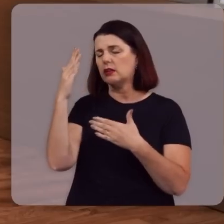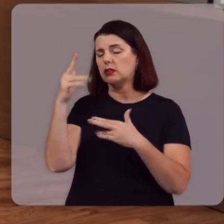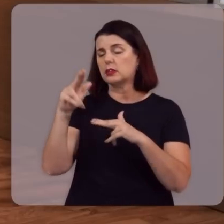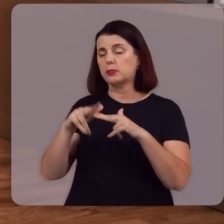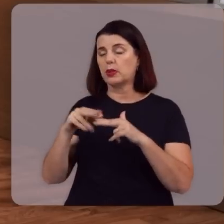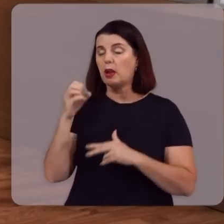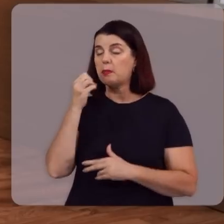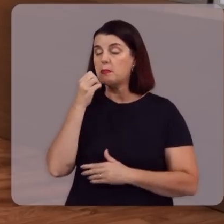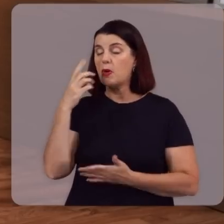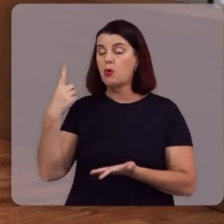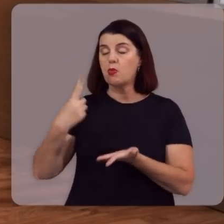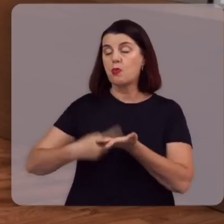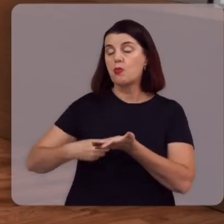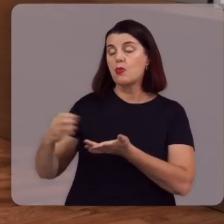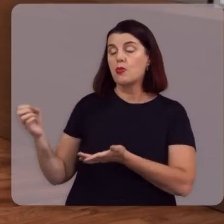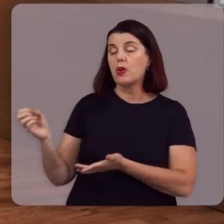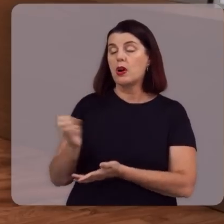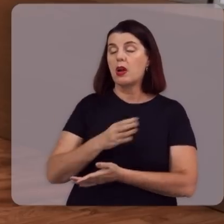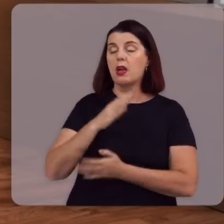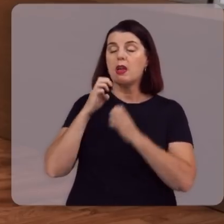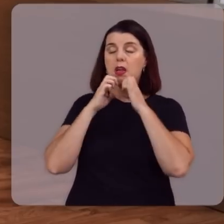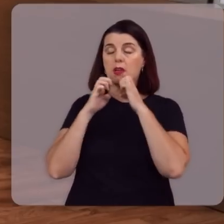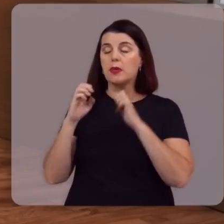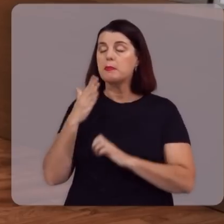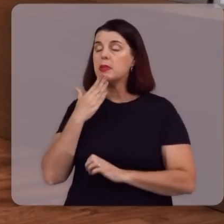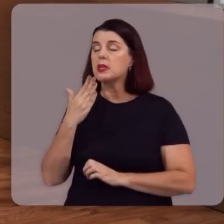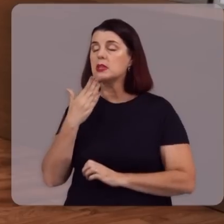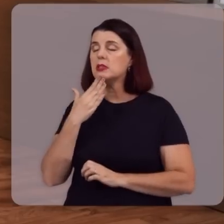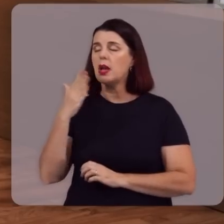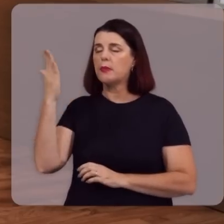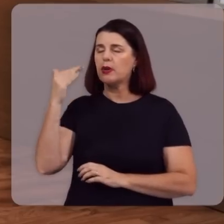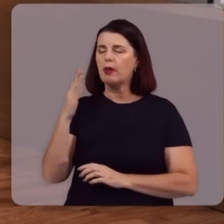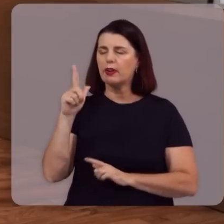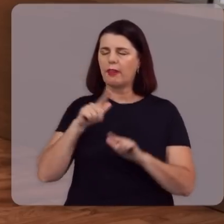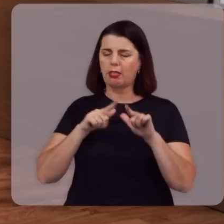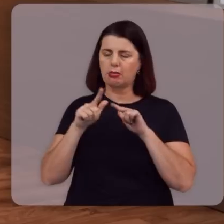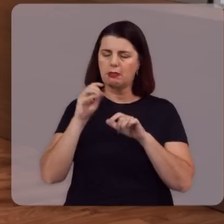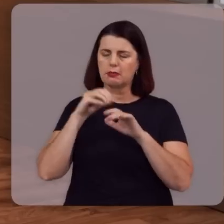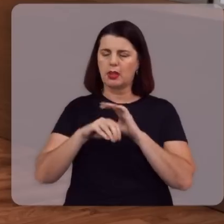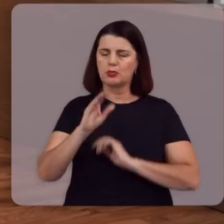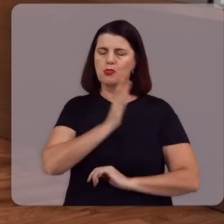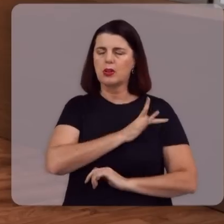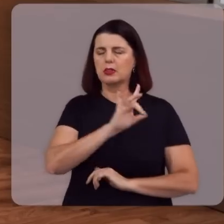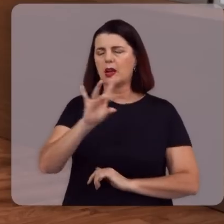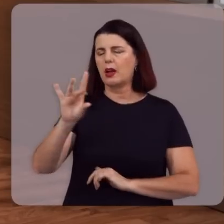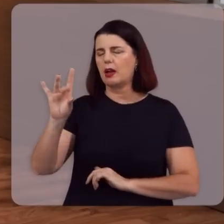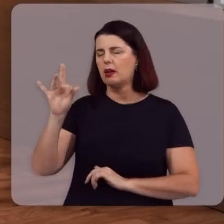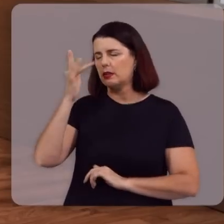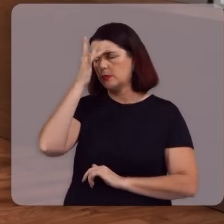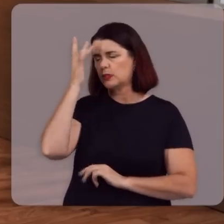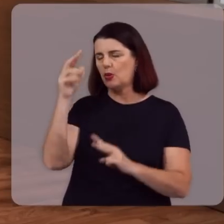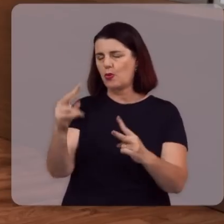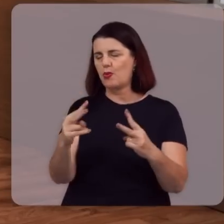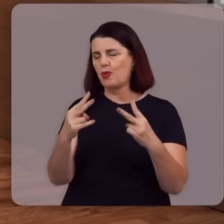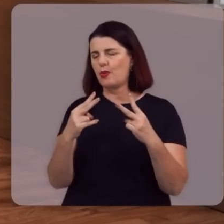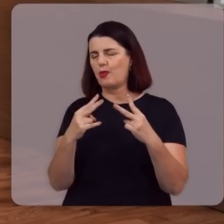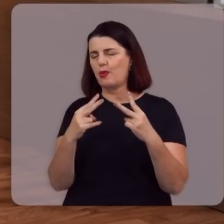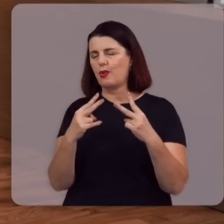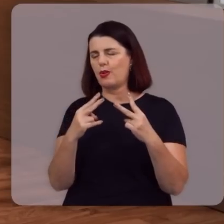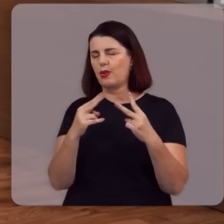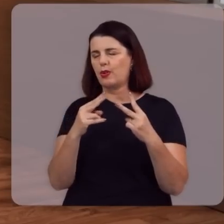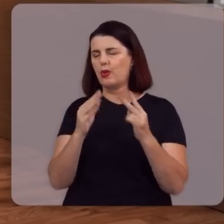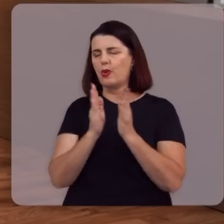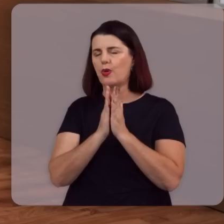Agradecemos-te a boa nova do Evangelho e pedimos-te agora que tu apliques esta mensagem ao coração de todos aqueles que nos